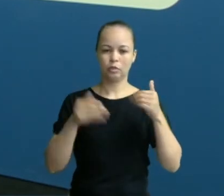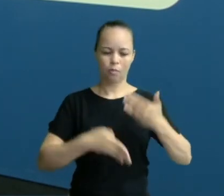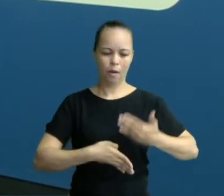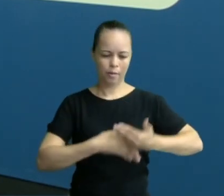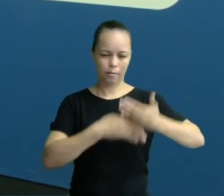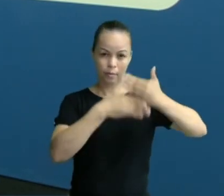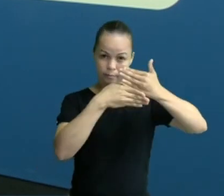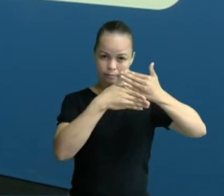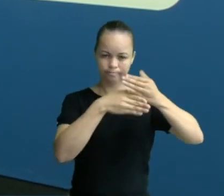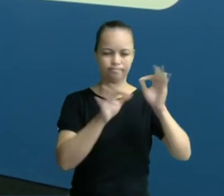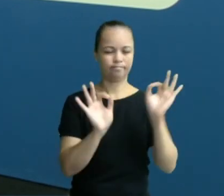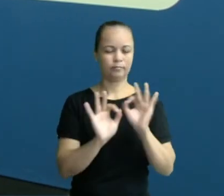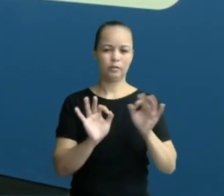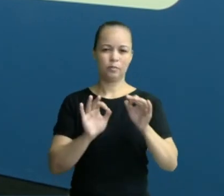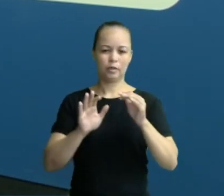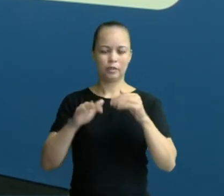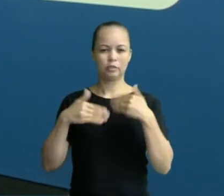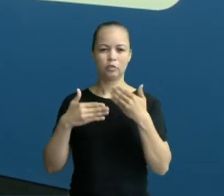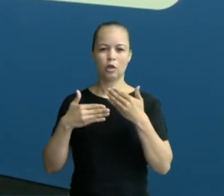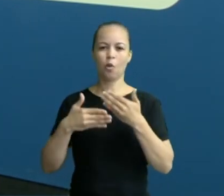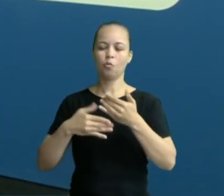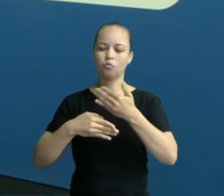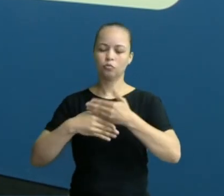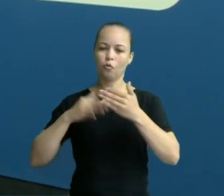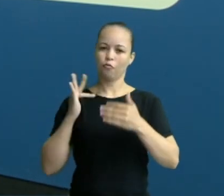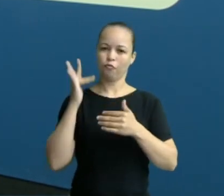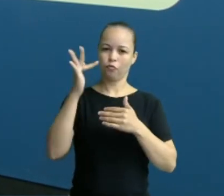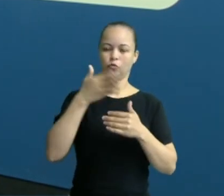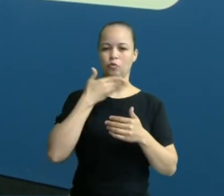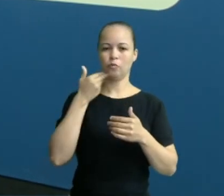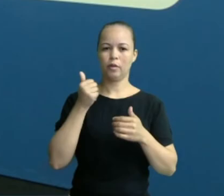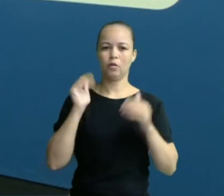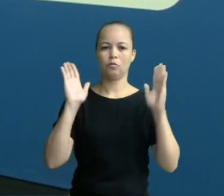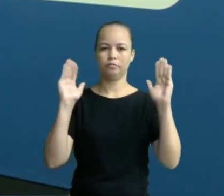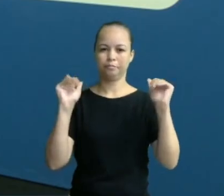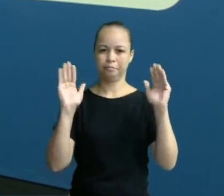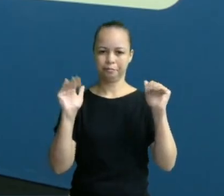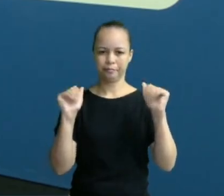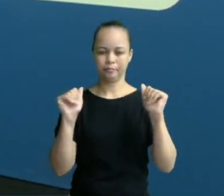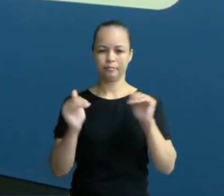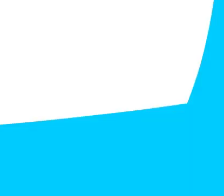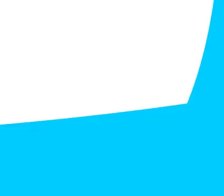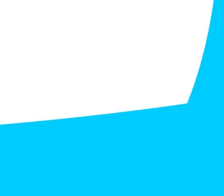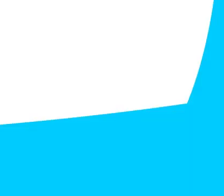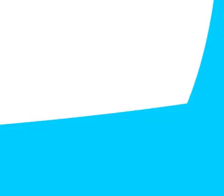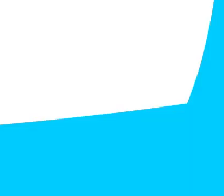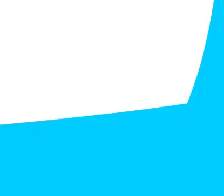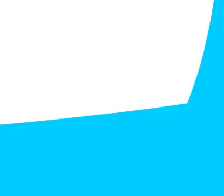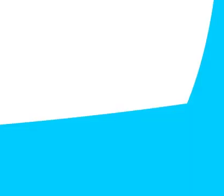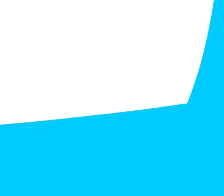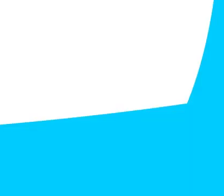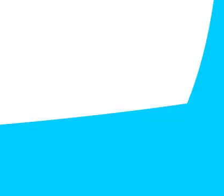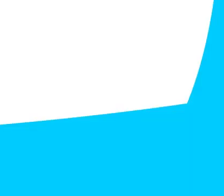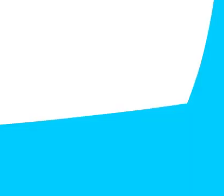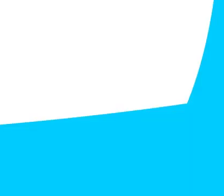muros, mas sim para construir o quê? Pontes. Beijão. Tchau, tchau. Tchau, tchau.